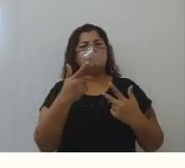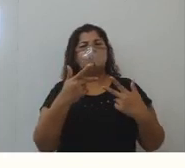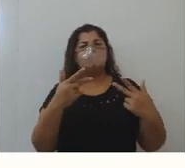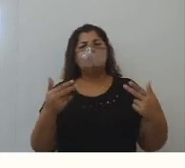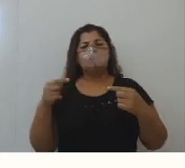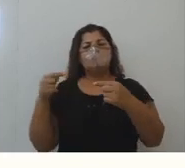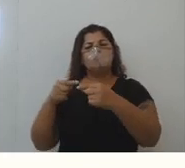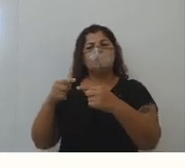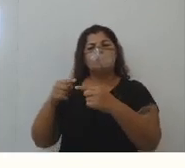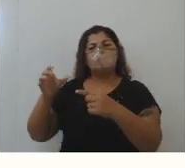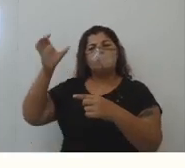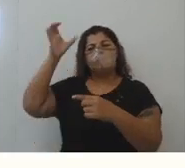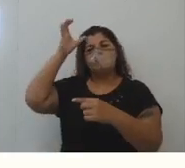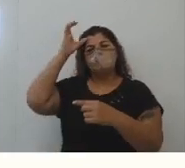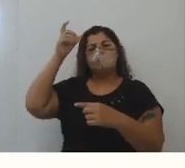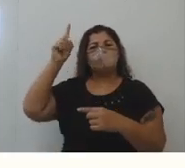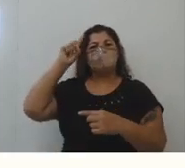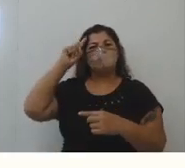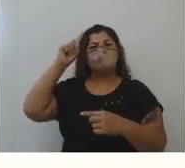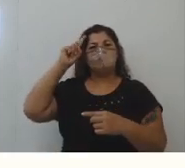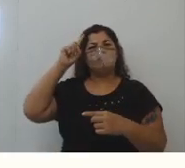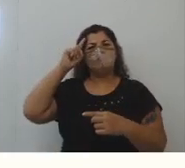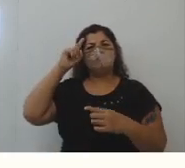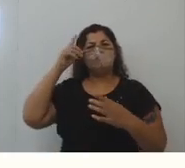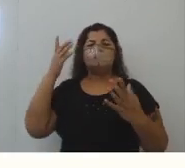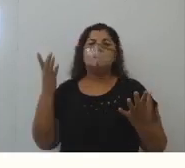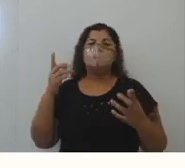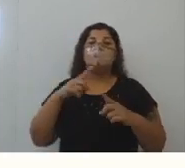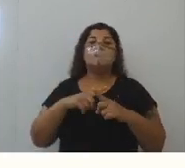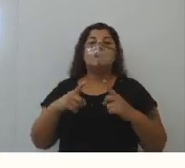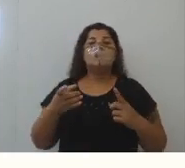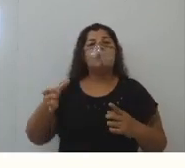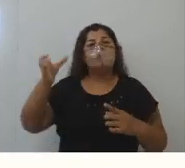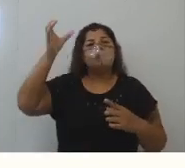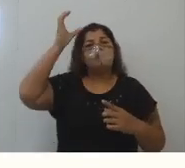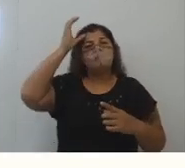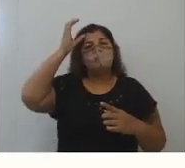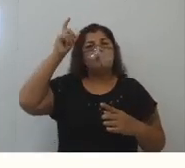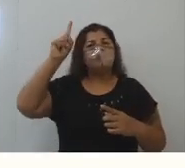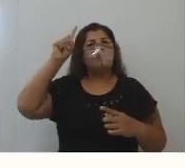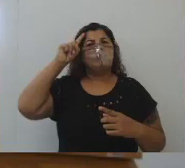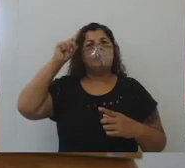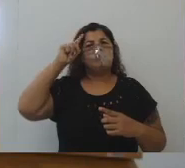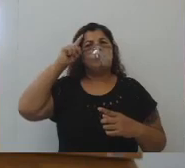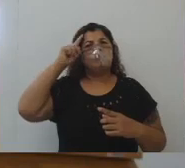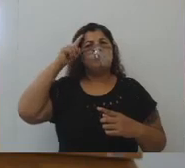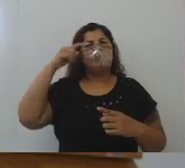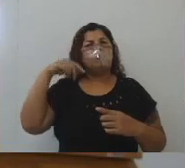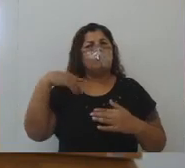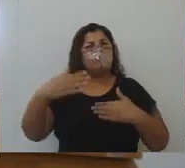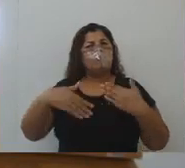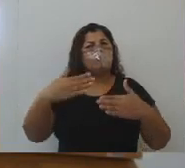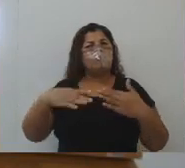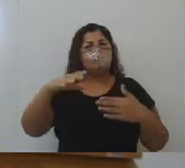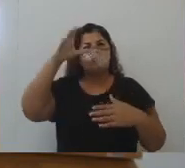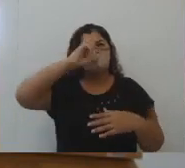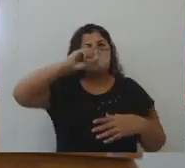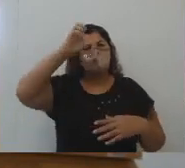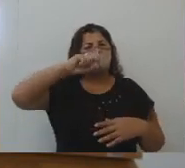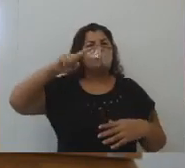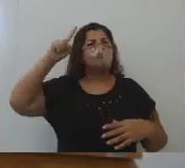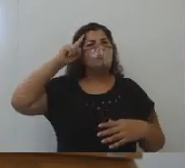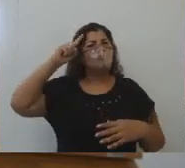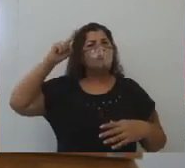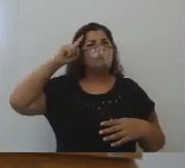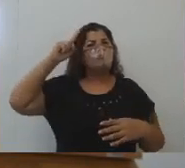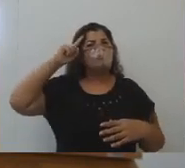no conhecimento do cotidiano. Peraí, o conhecimento do cotidiano é aquilo que a gente vive no dia a dia. E aquilo que a gente vive no dia a